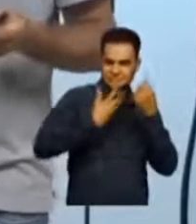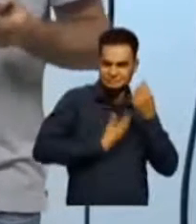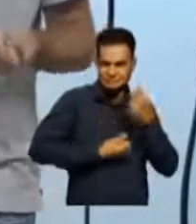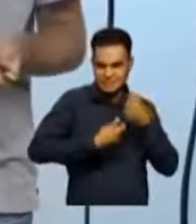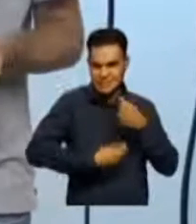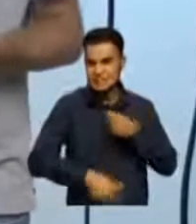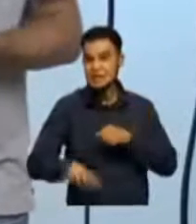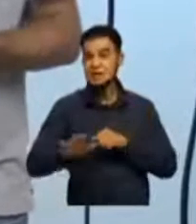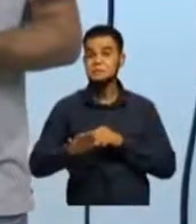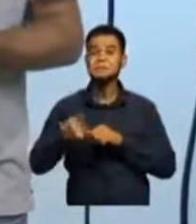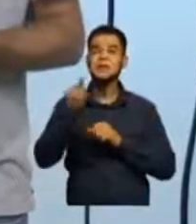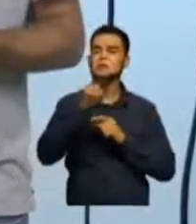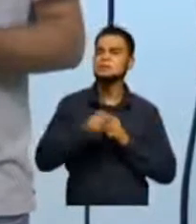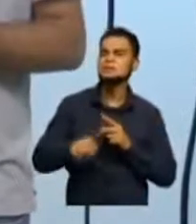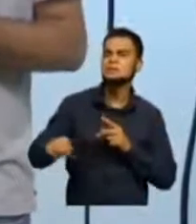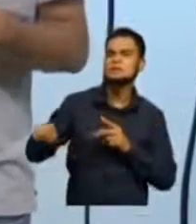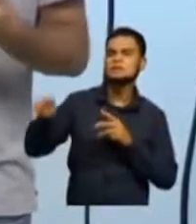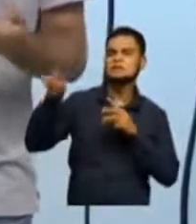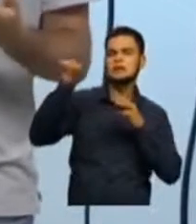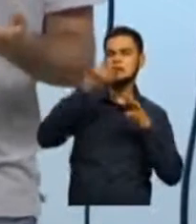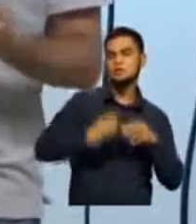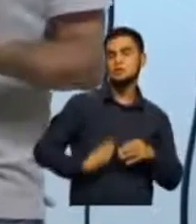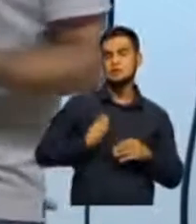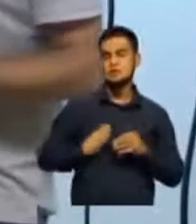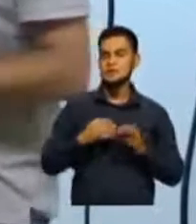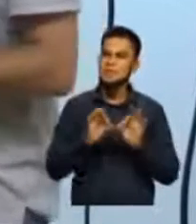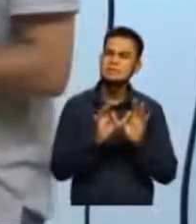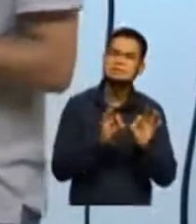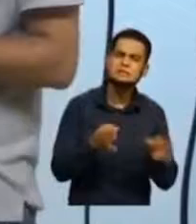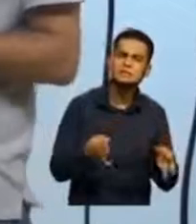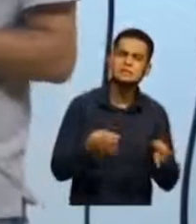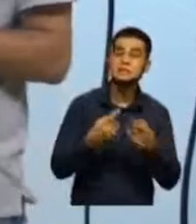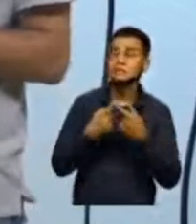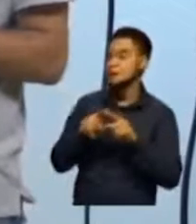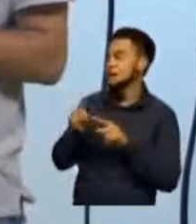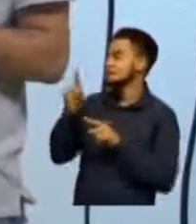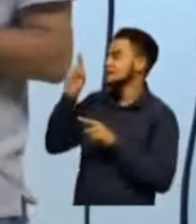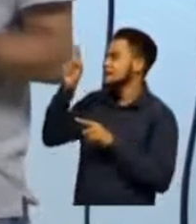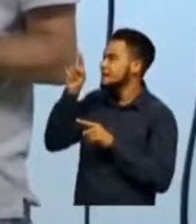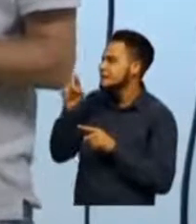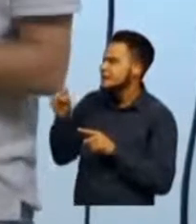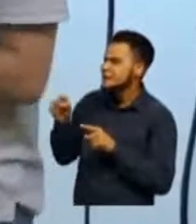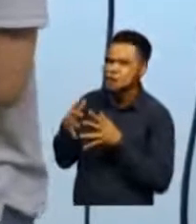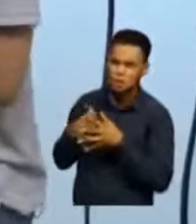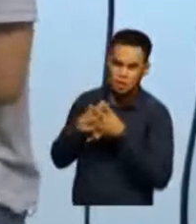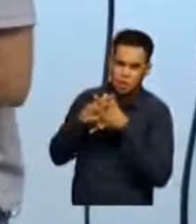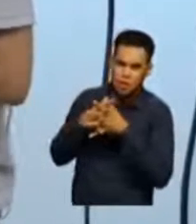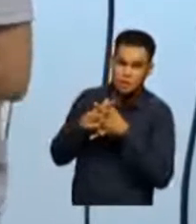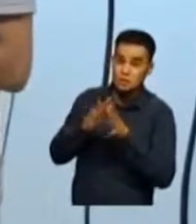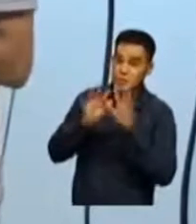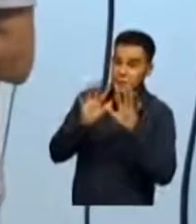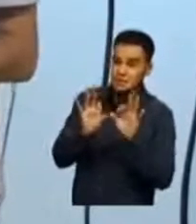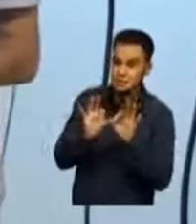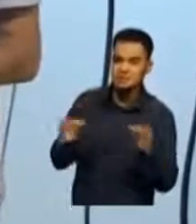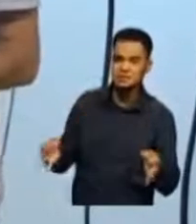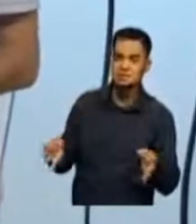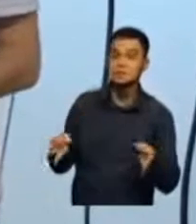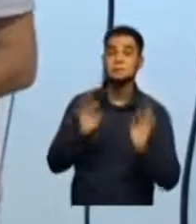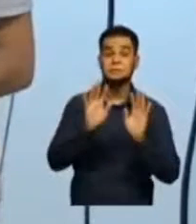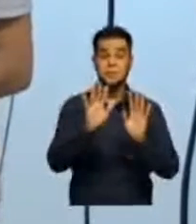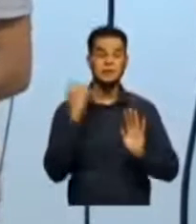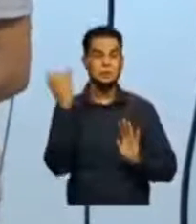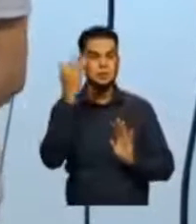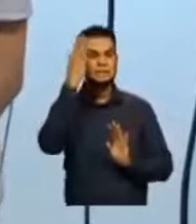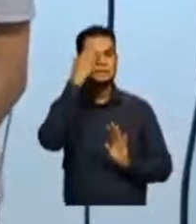vida bem simples, ele é um pouco complexo por conta das formas infectantes, mas só a gente saber que nós